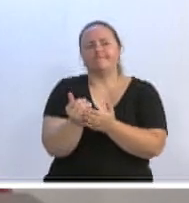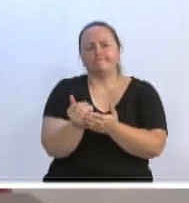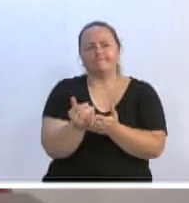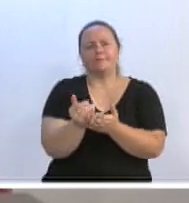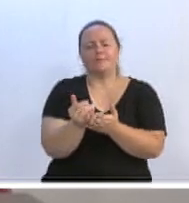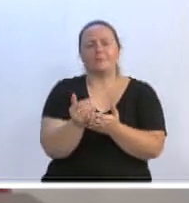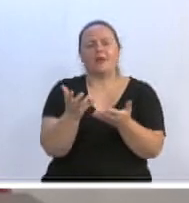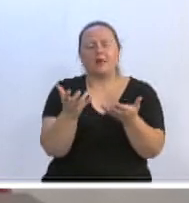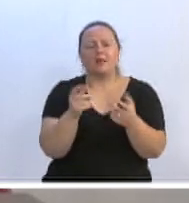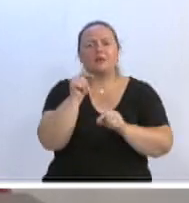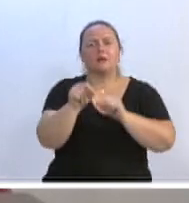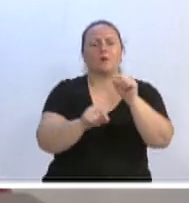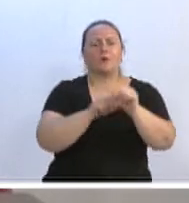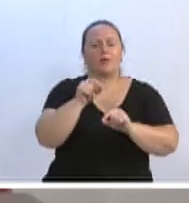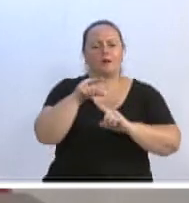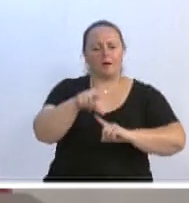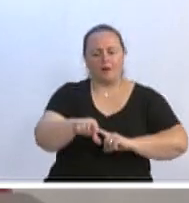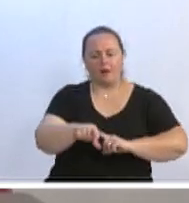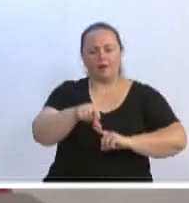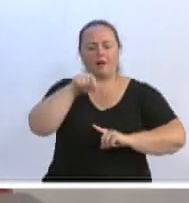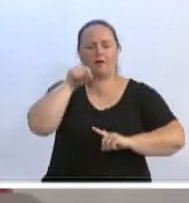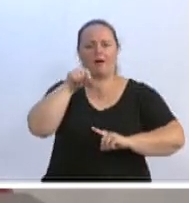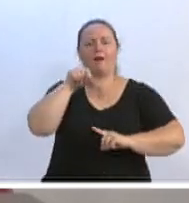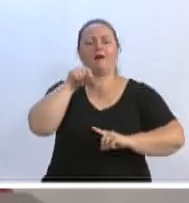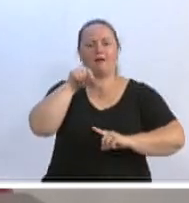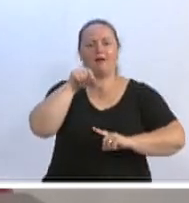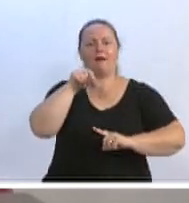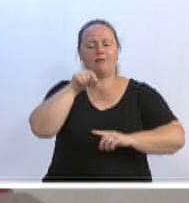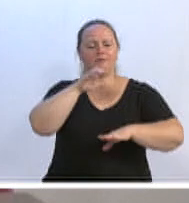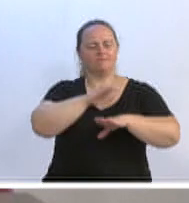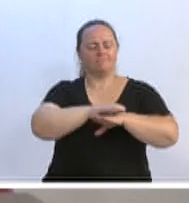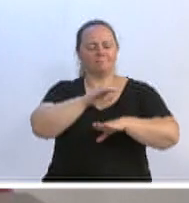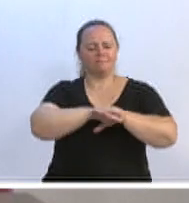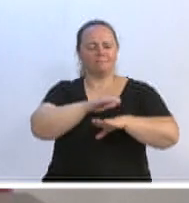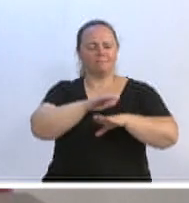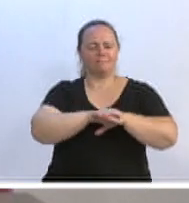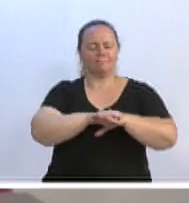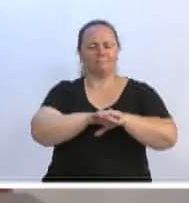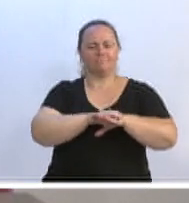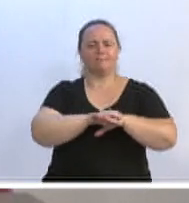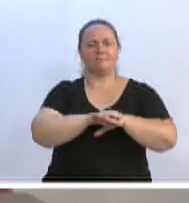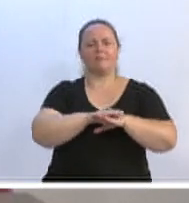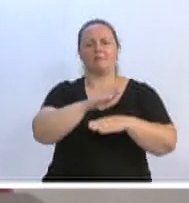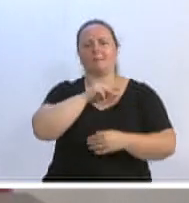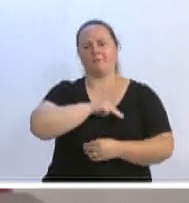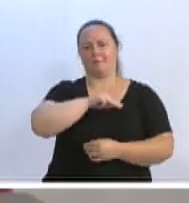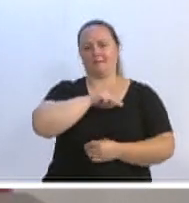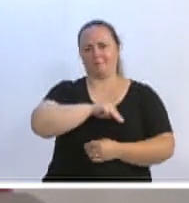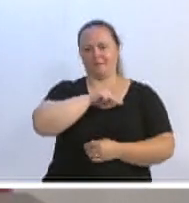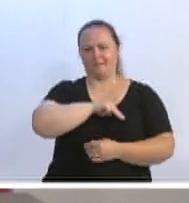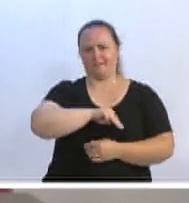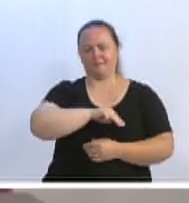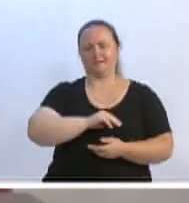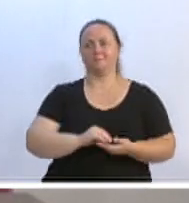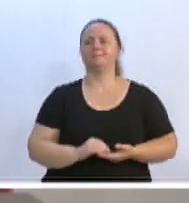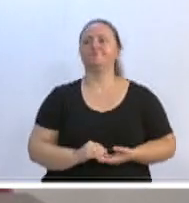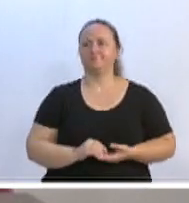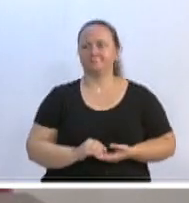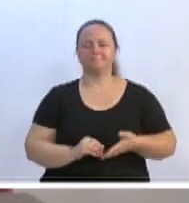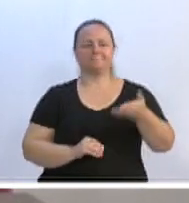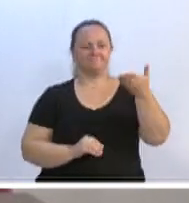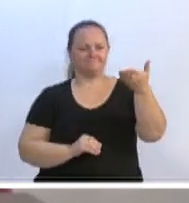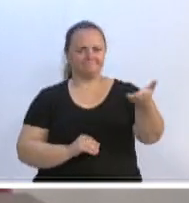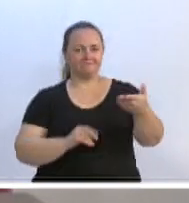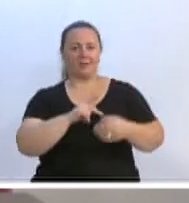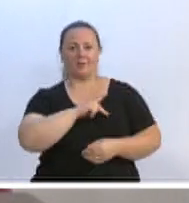por opção exercer o ministério leigo. E aqui, presidente, gostaria